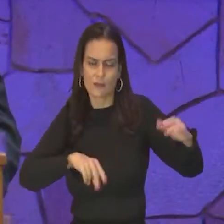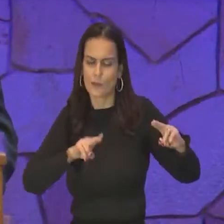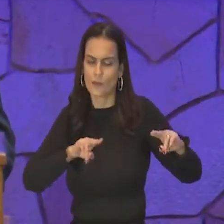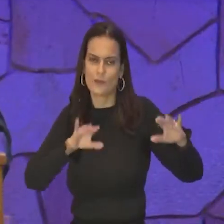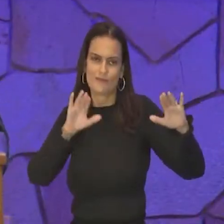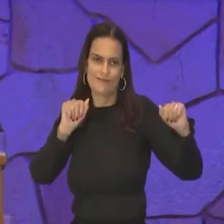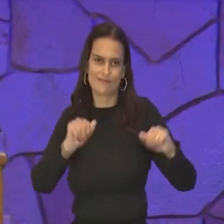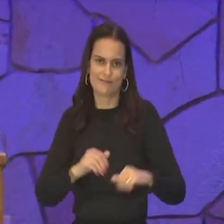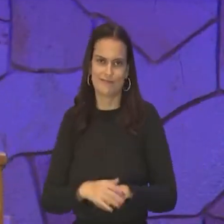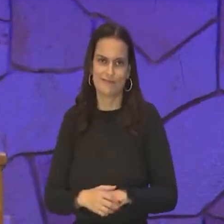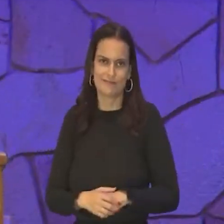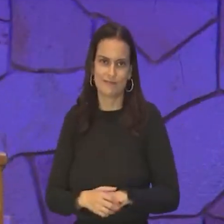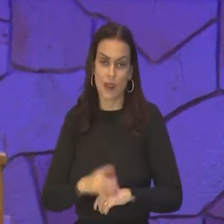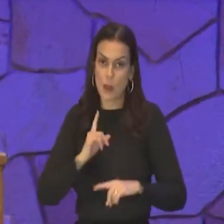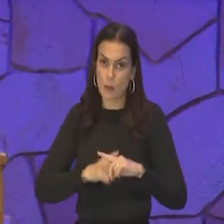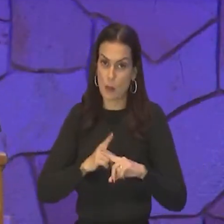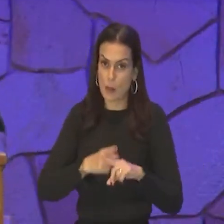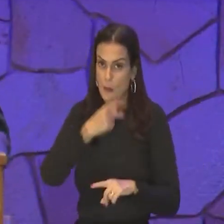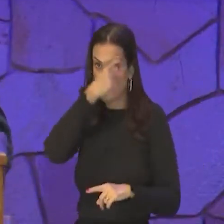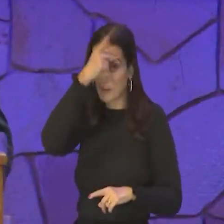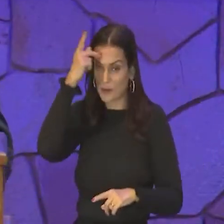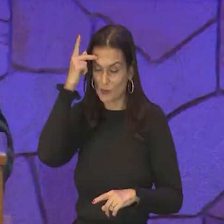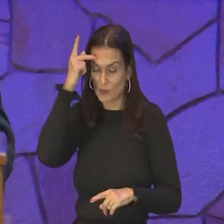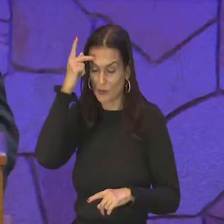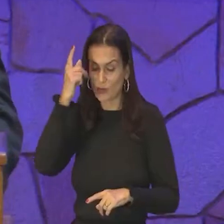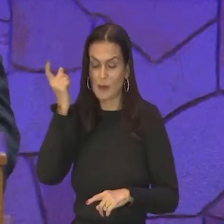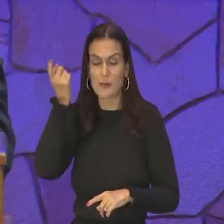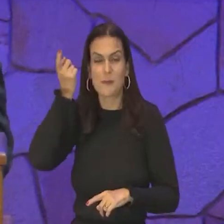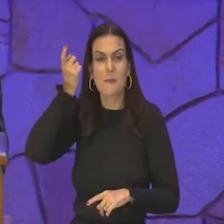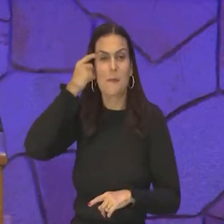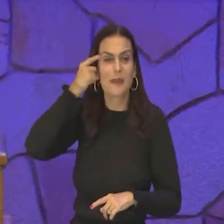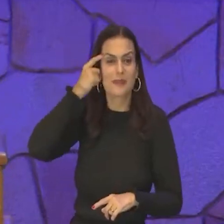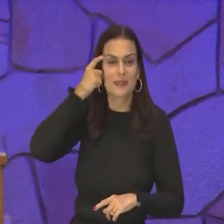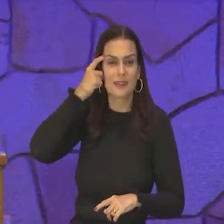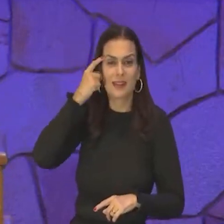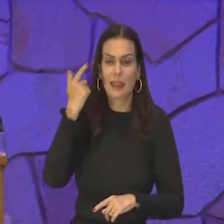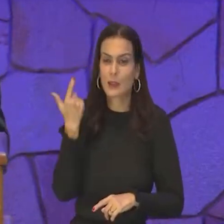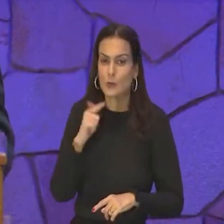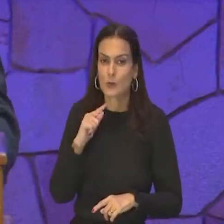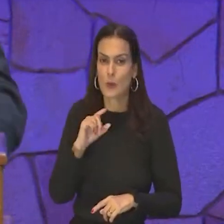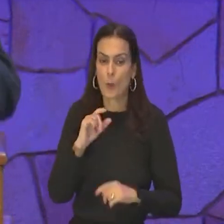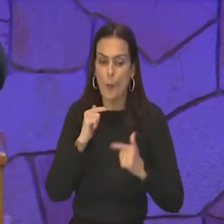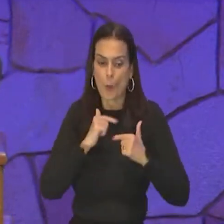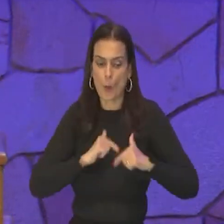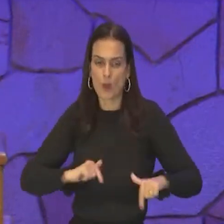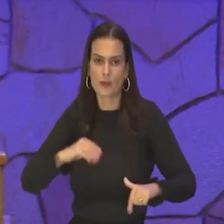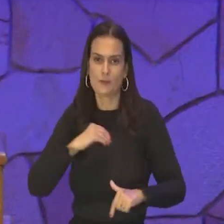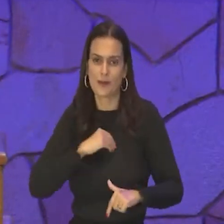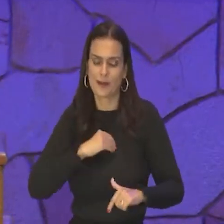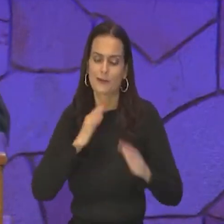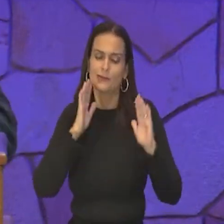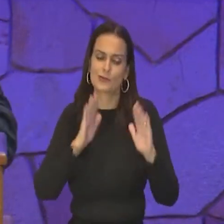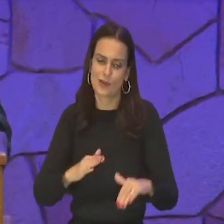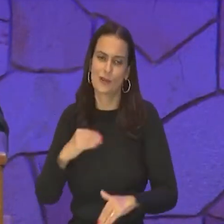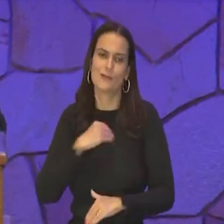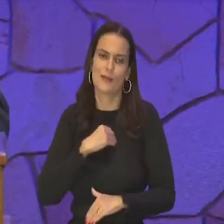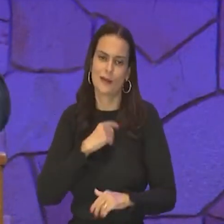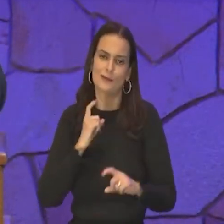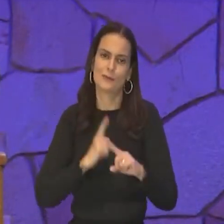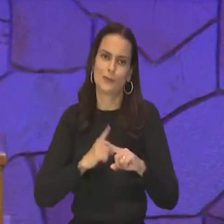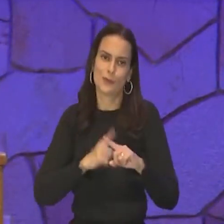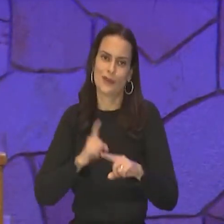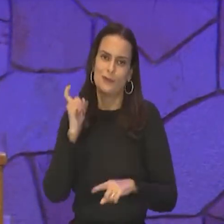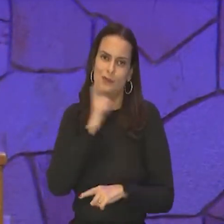Jamais. Porque aquele diz que aquele que pensa que não tem pecado, já pecou porque é mentiroso